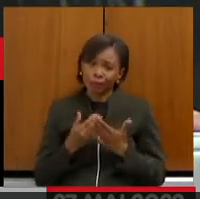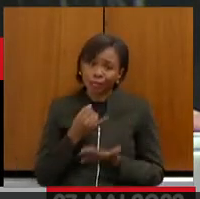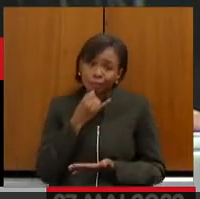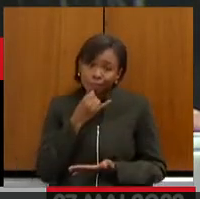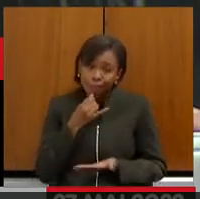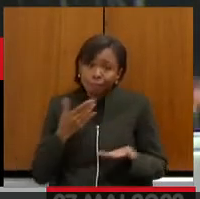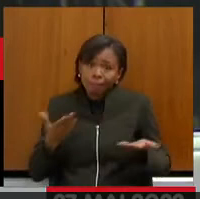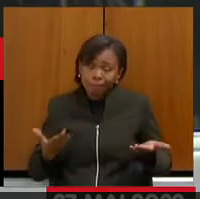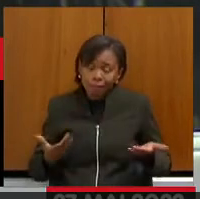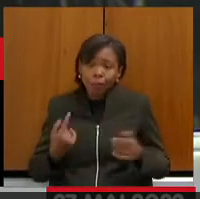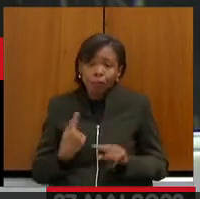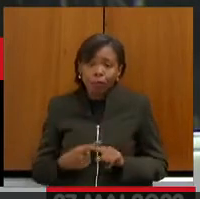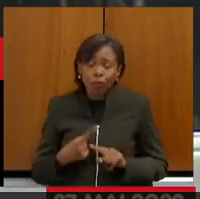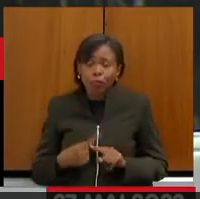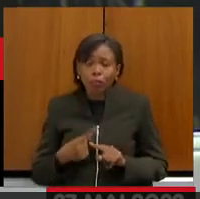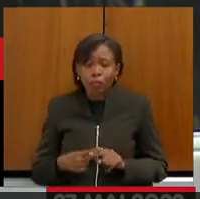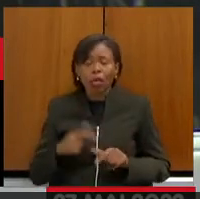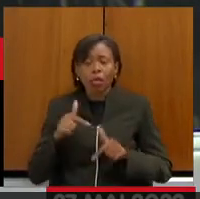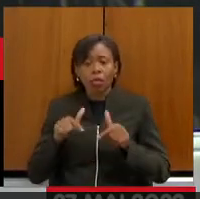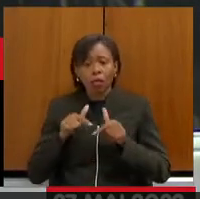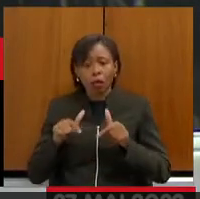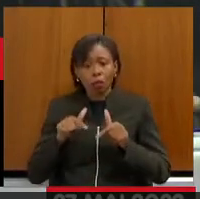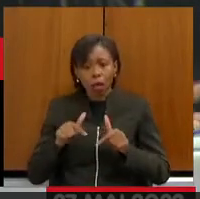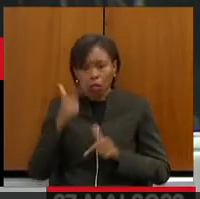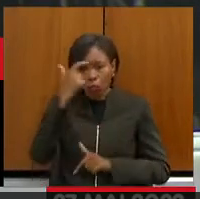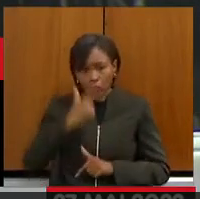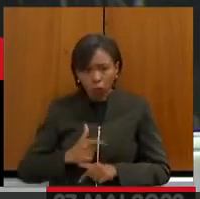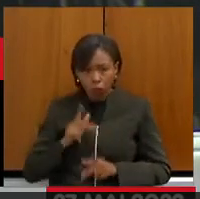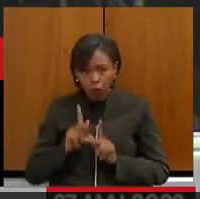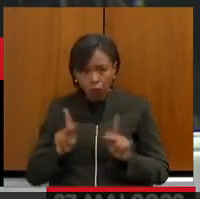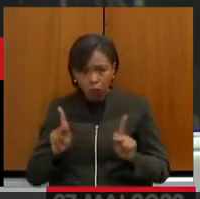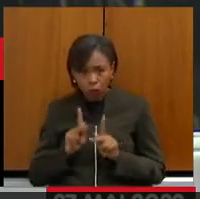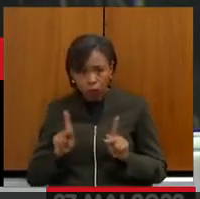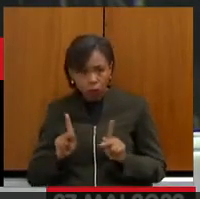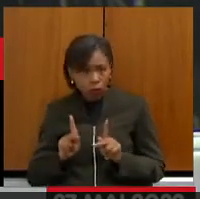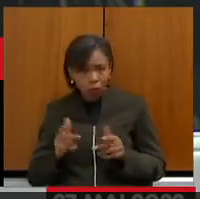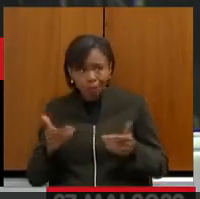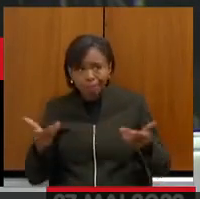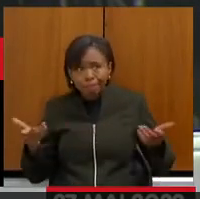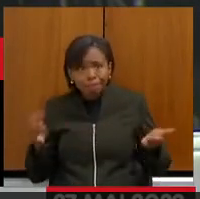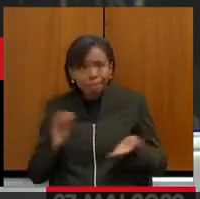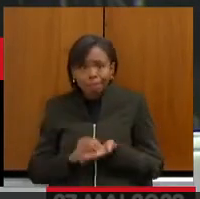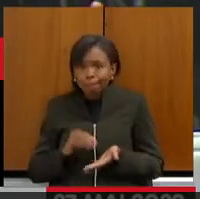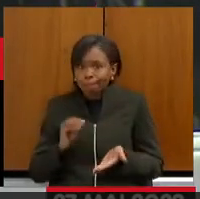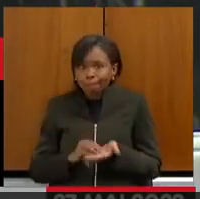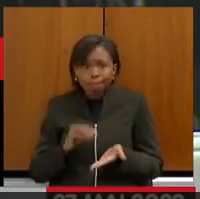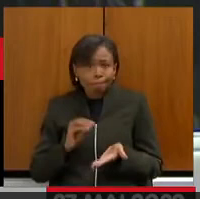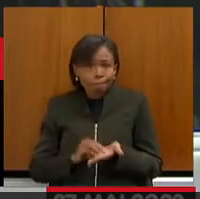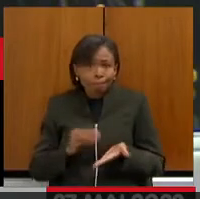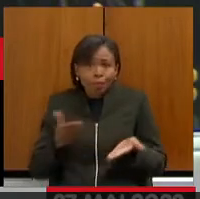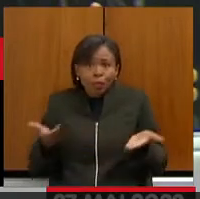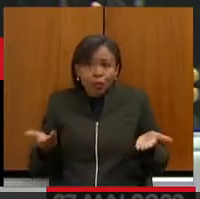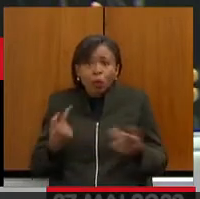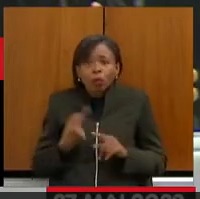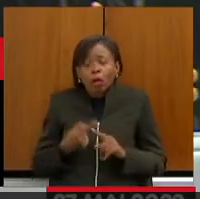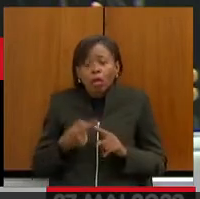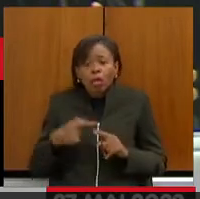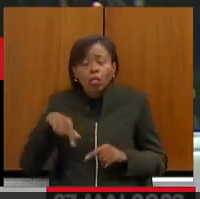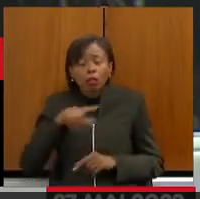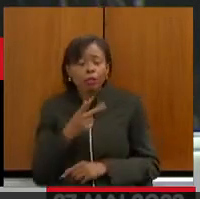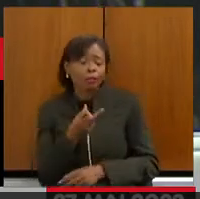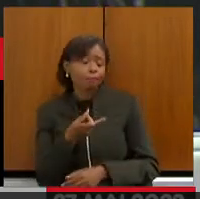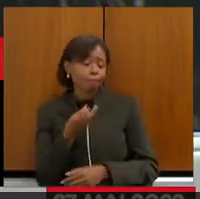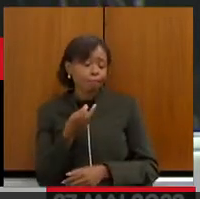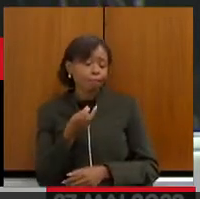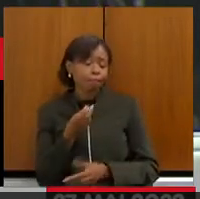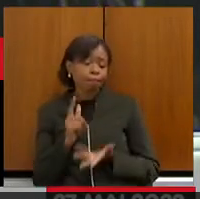é porque o nosso trabalho educador tá deixando a desejar que a gente fica na parte escuta